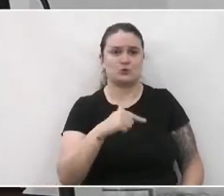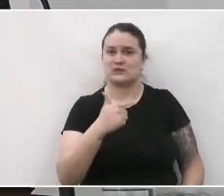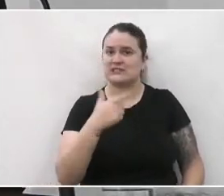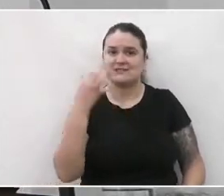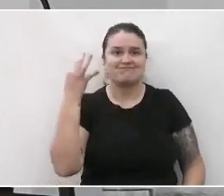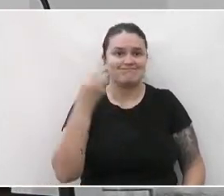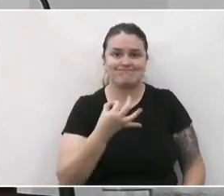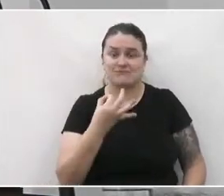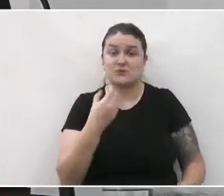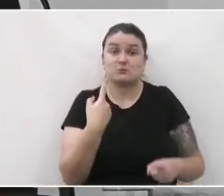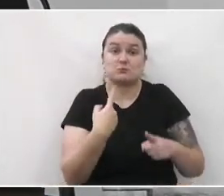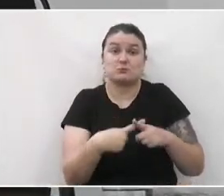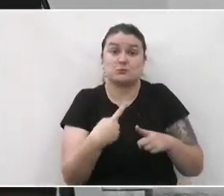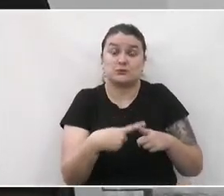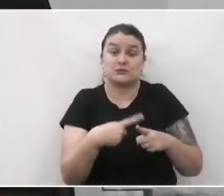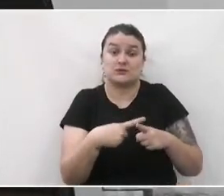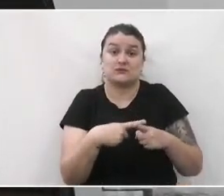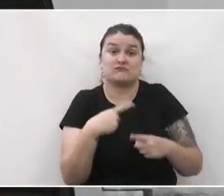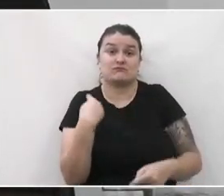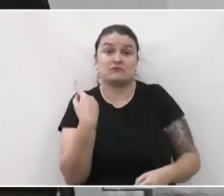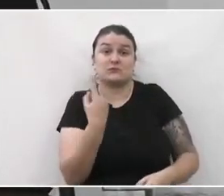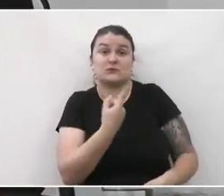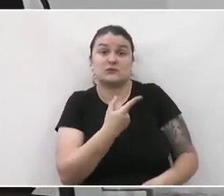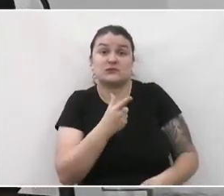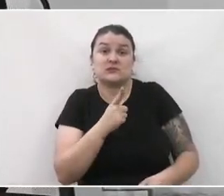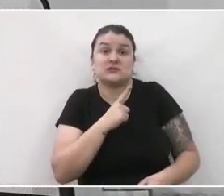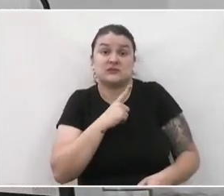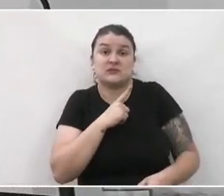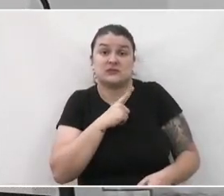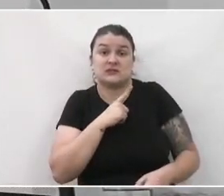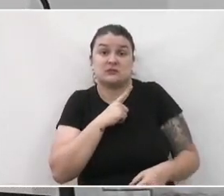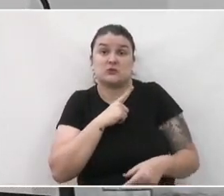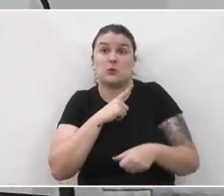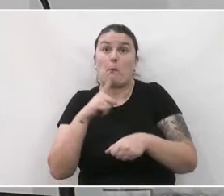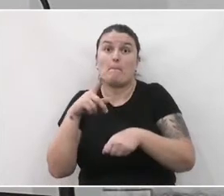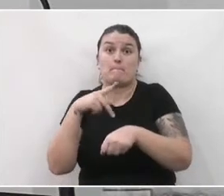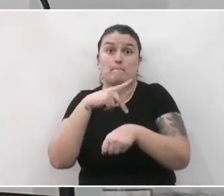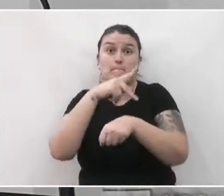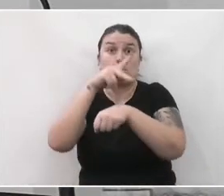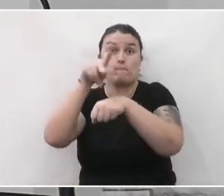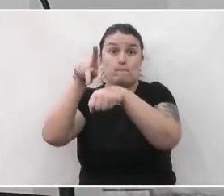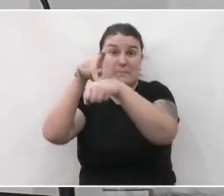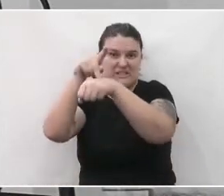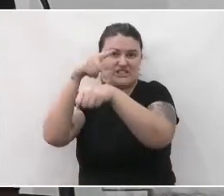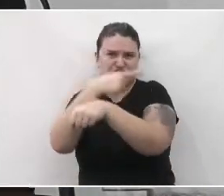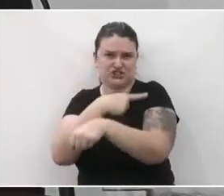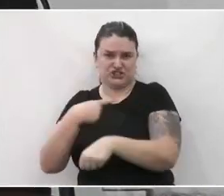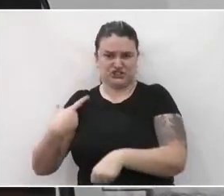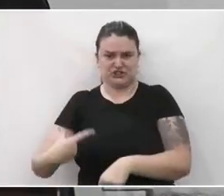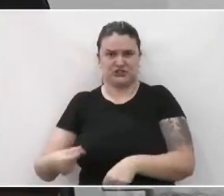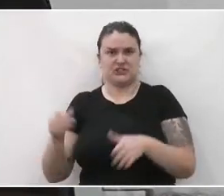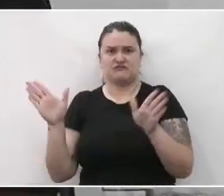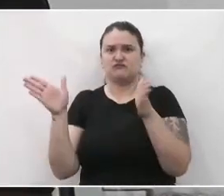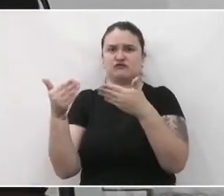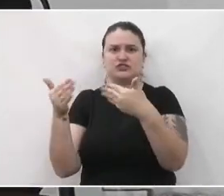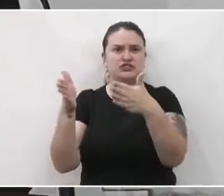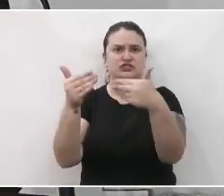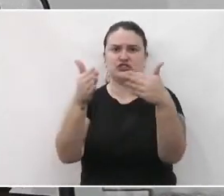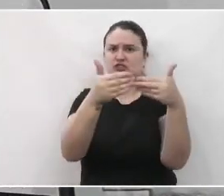pois, infelizmente, nós temos um país lá totalmente fechado a todo e